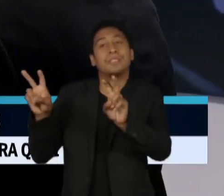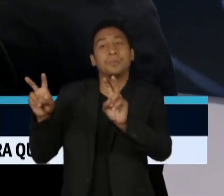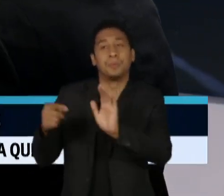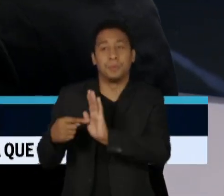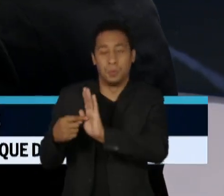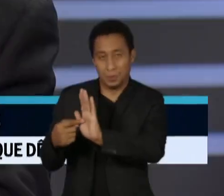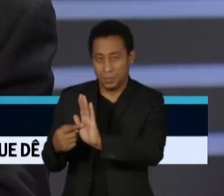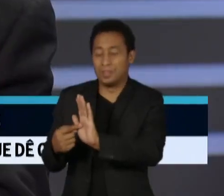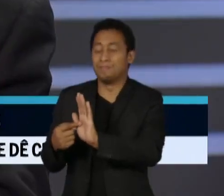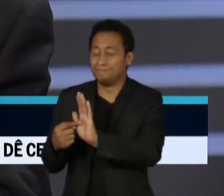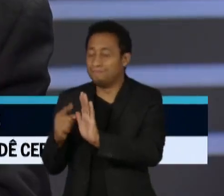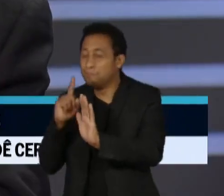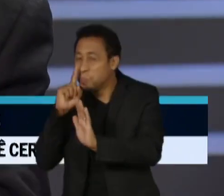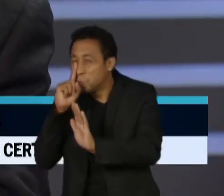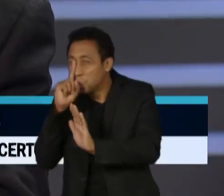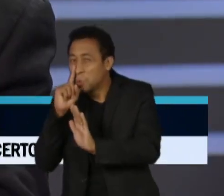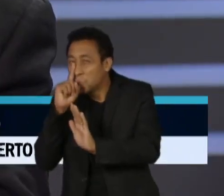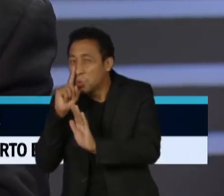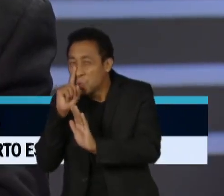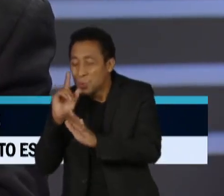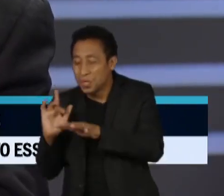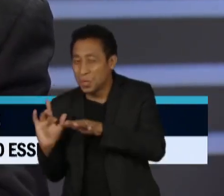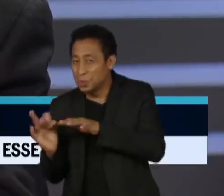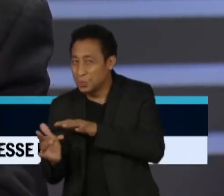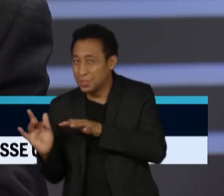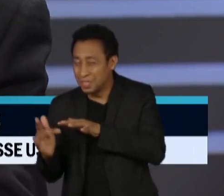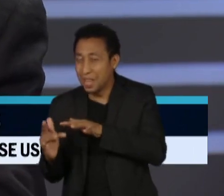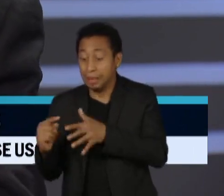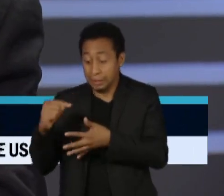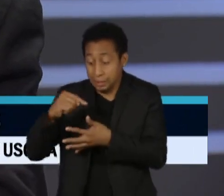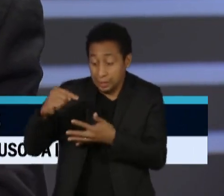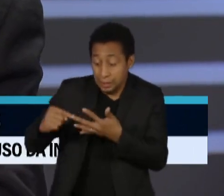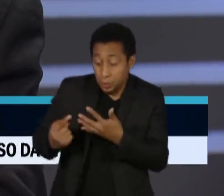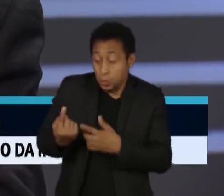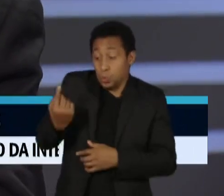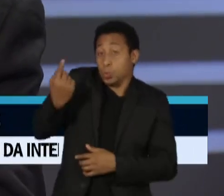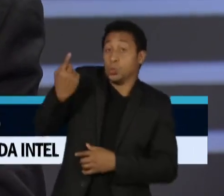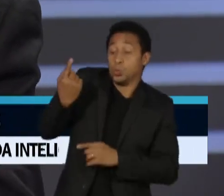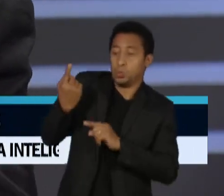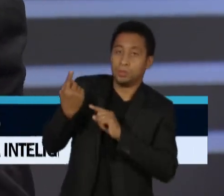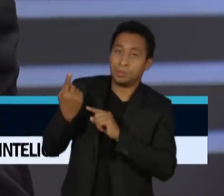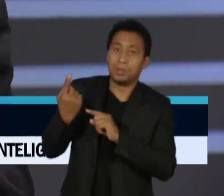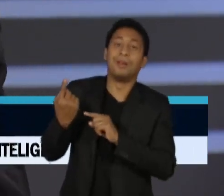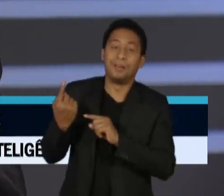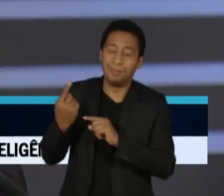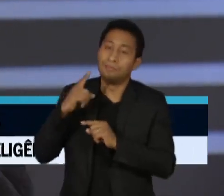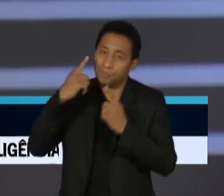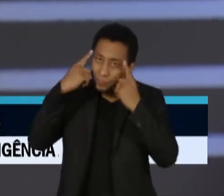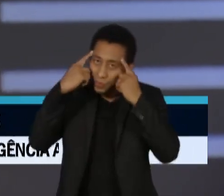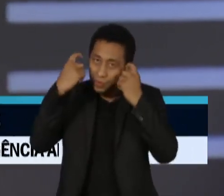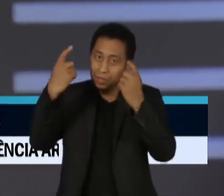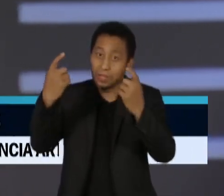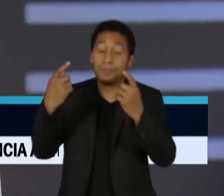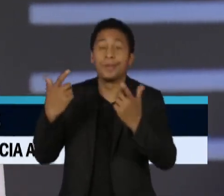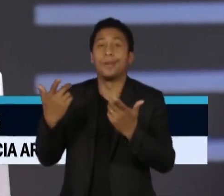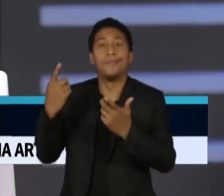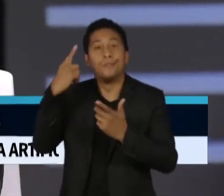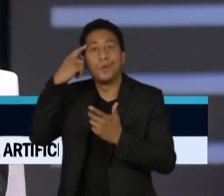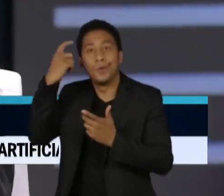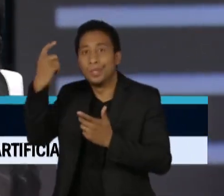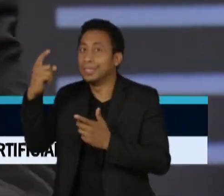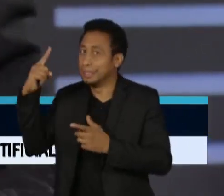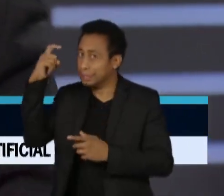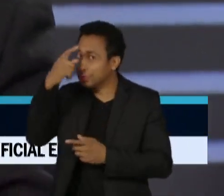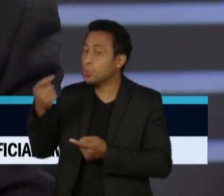que as redes sociais oferecem é um dos temas difíceis de regular porque você regula aqui explode lá